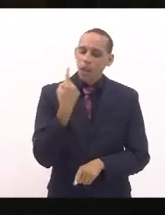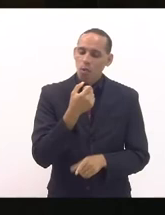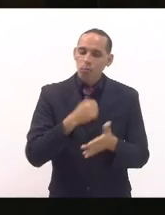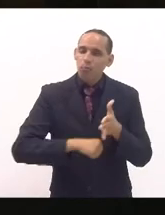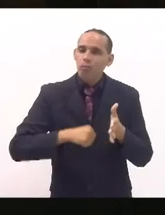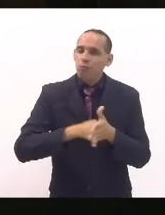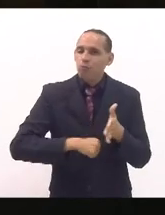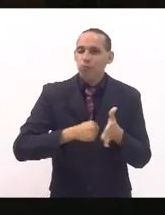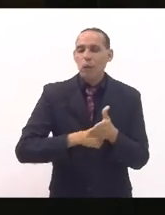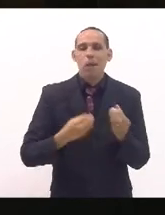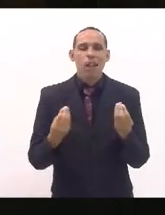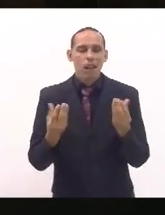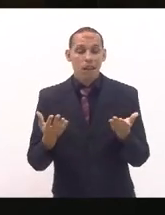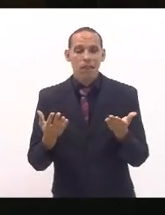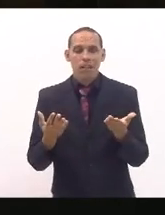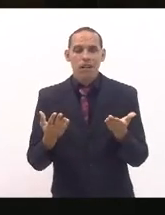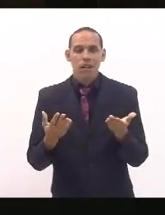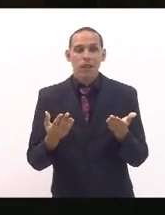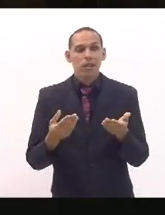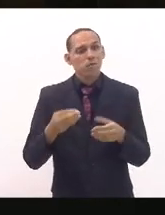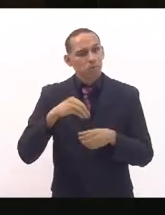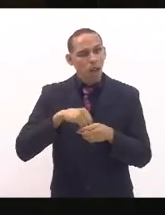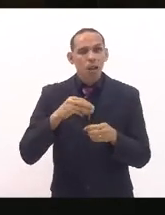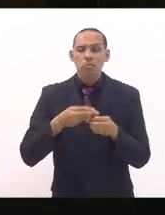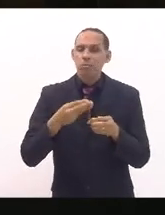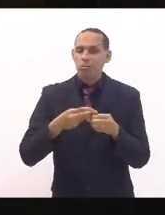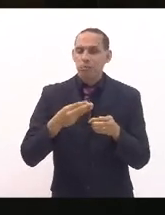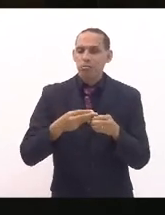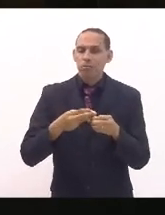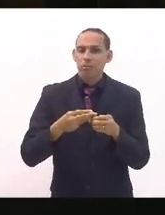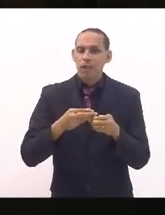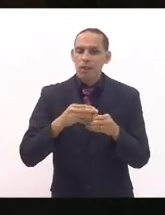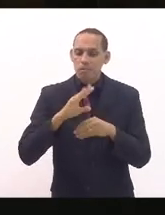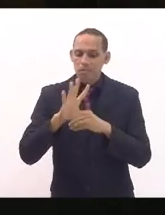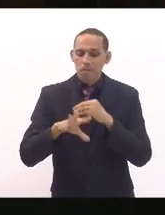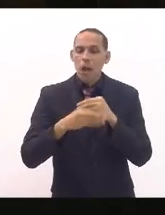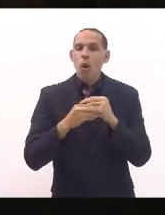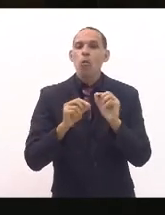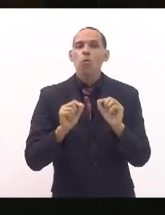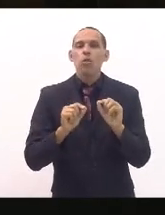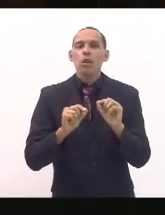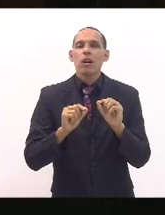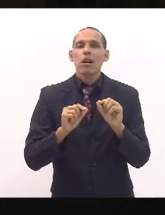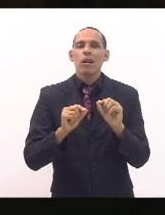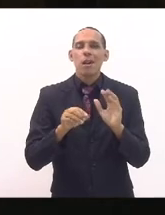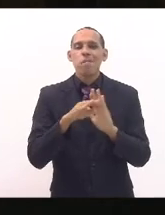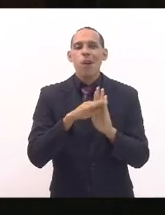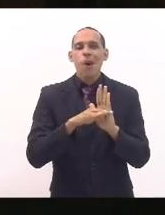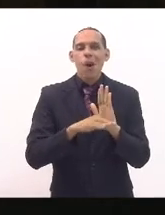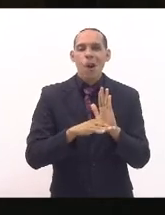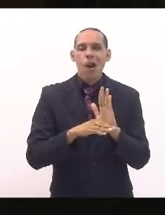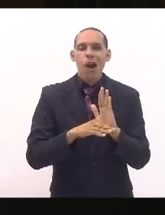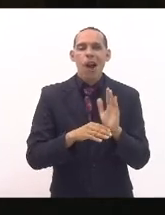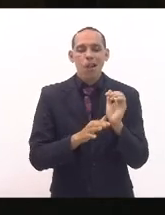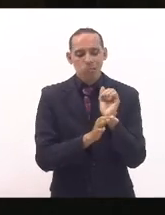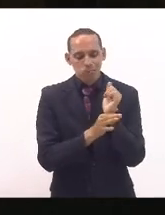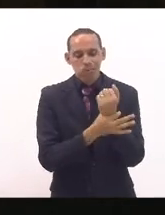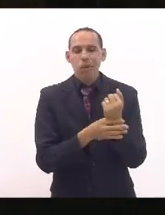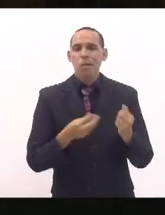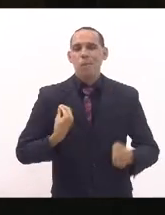luta para que no município também seja implementado o segurança presente, e isso é uma